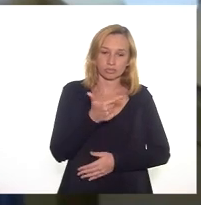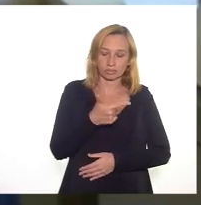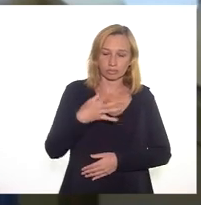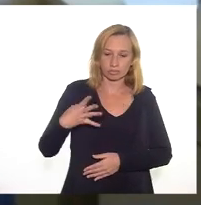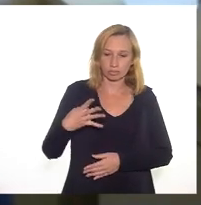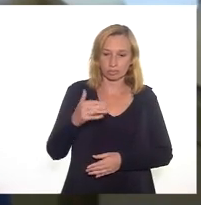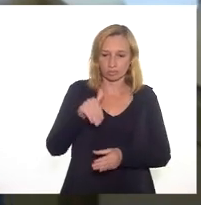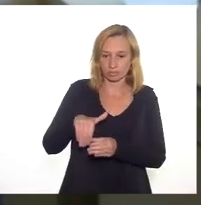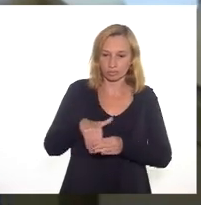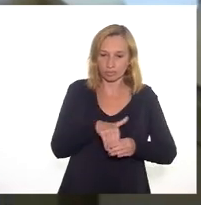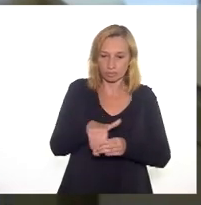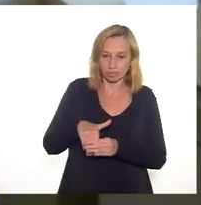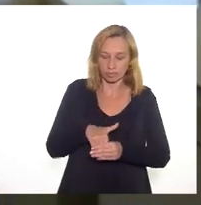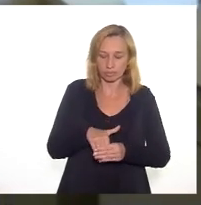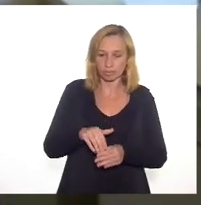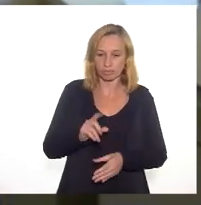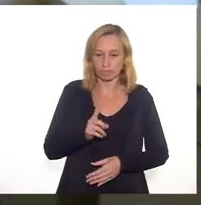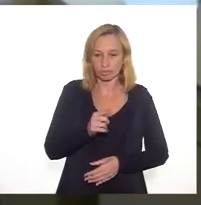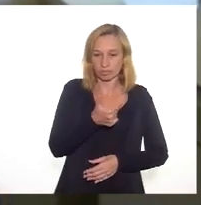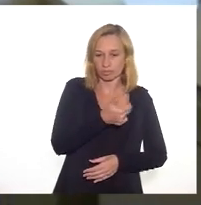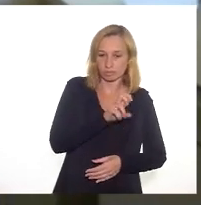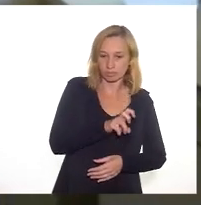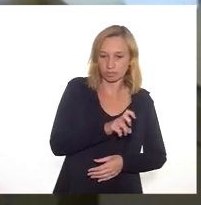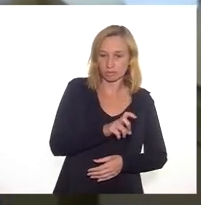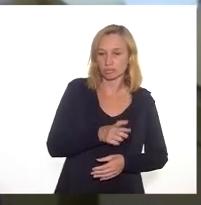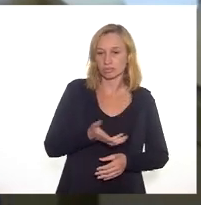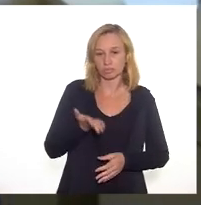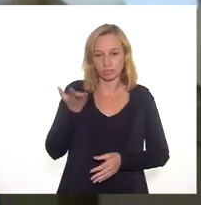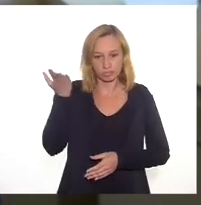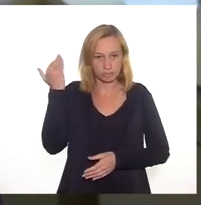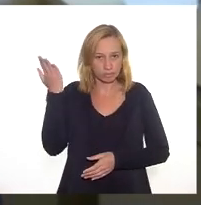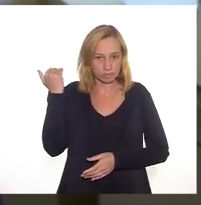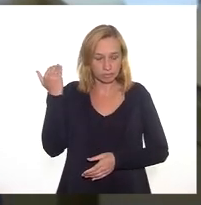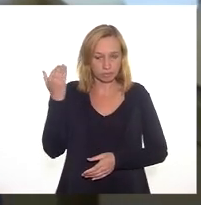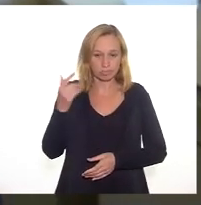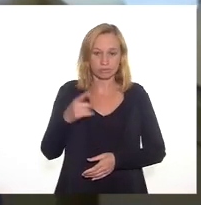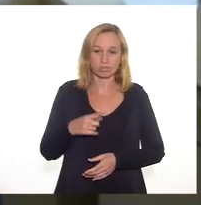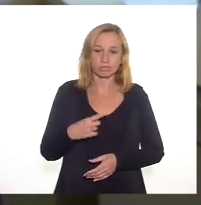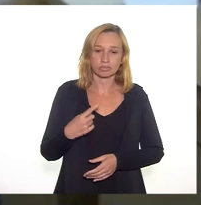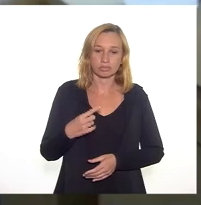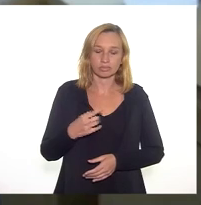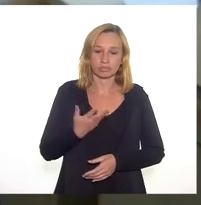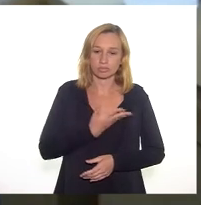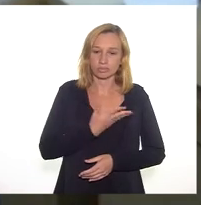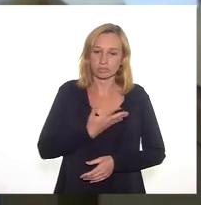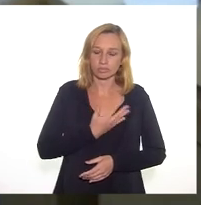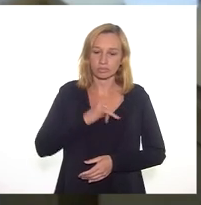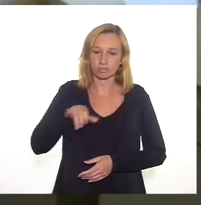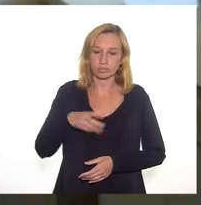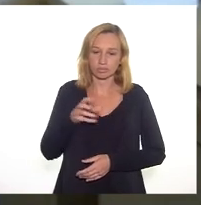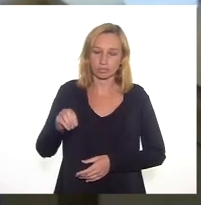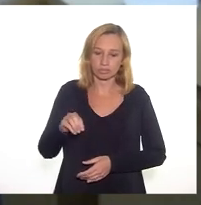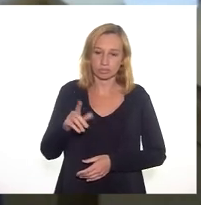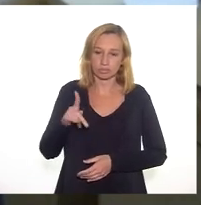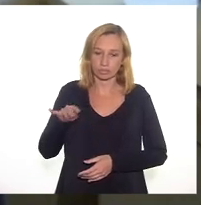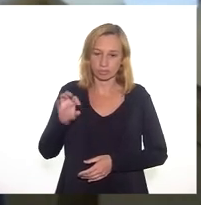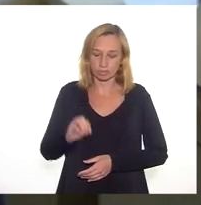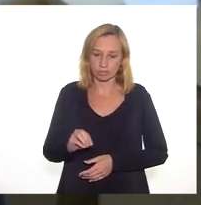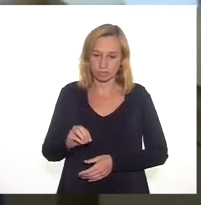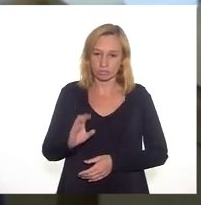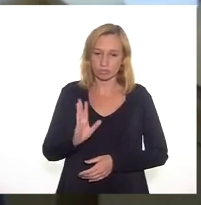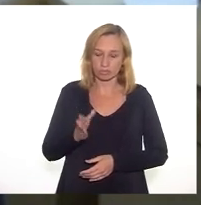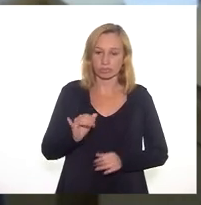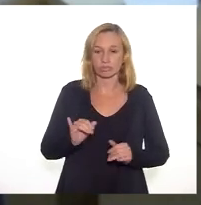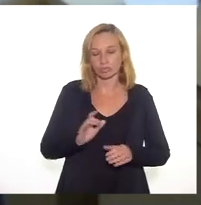votos. Não foi por 25, porque naquela época nosso querido João Peixoto já estava acometido